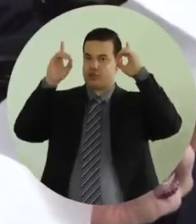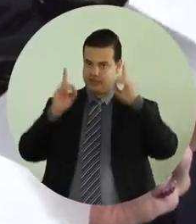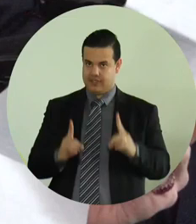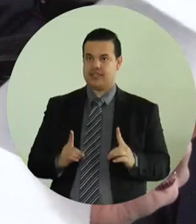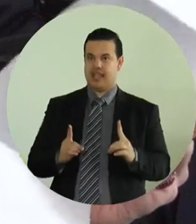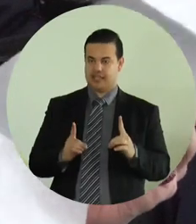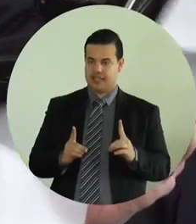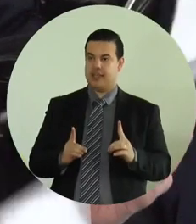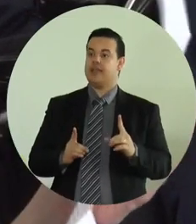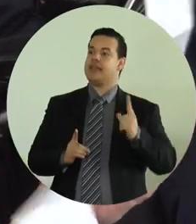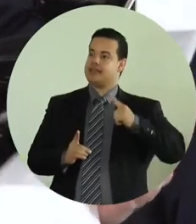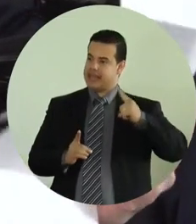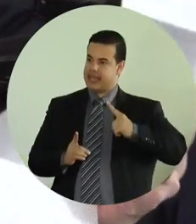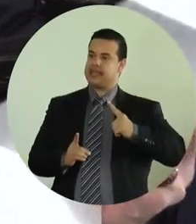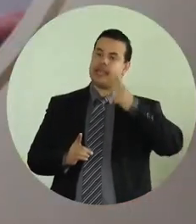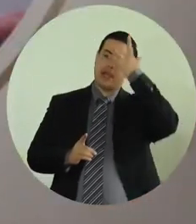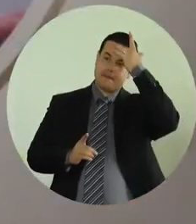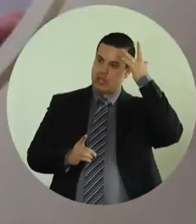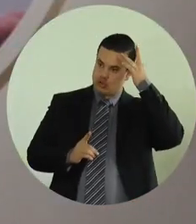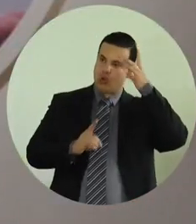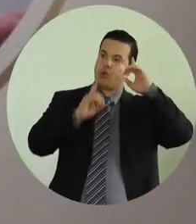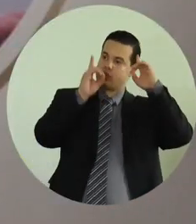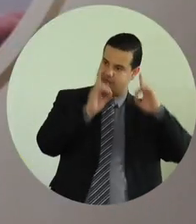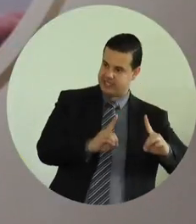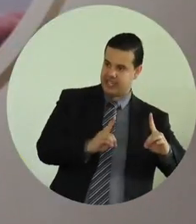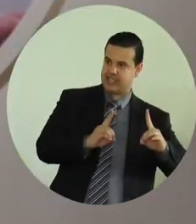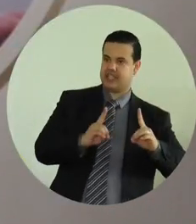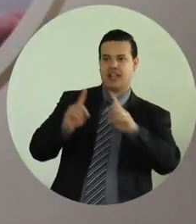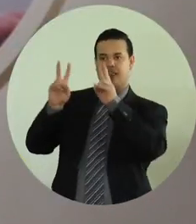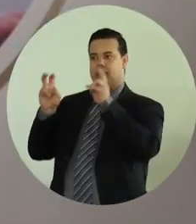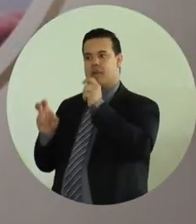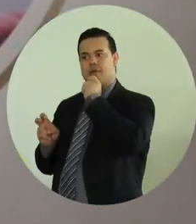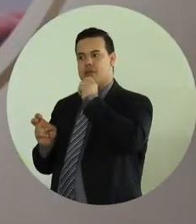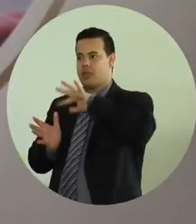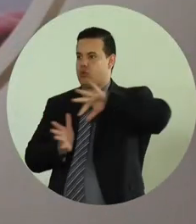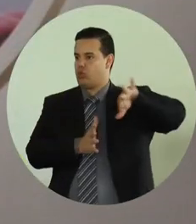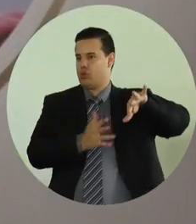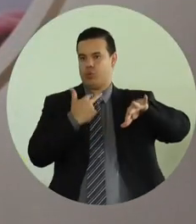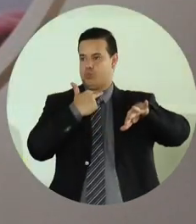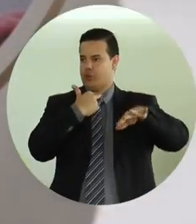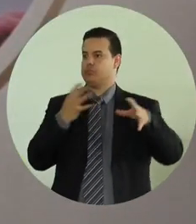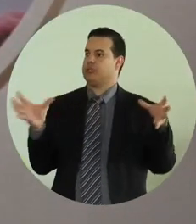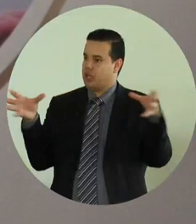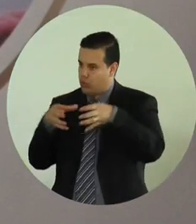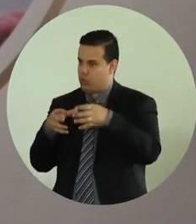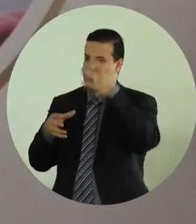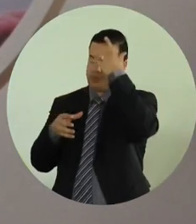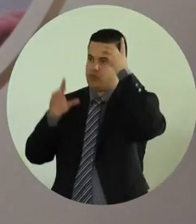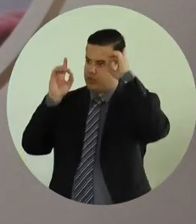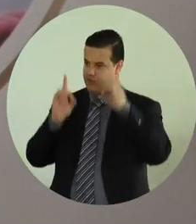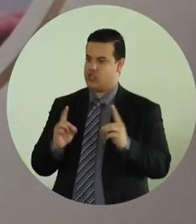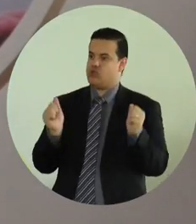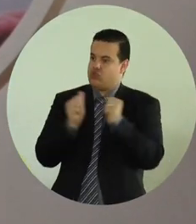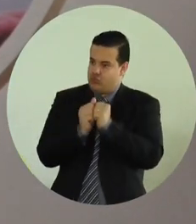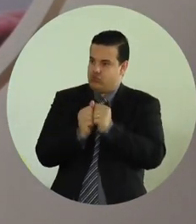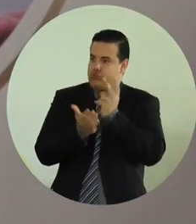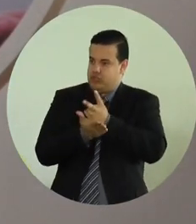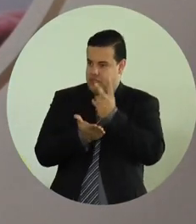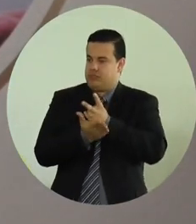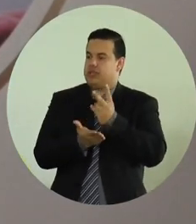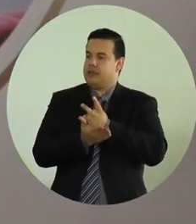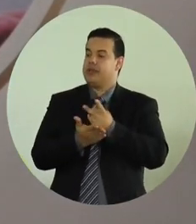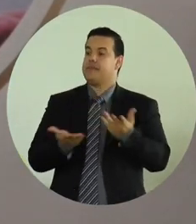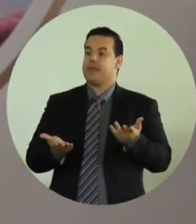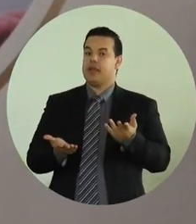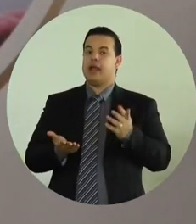Us, nada sobre nós sem nós. Proclamada em 1981 pela sociedade, que traduziu de forma mais direta o lema adotado